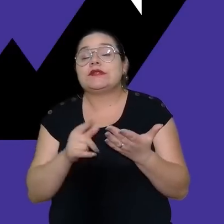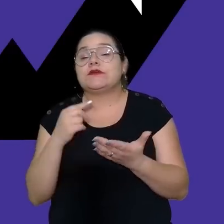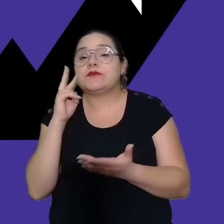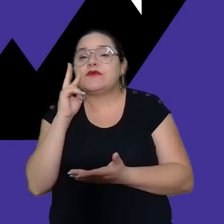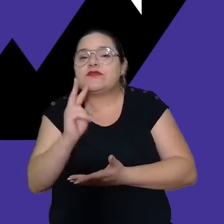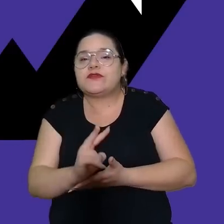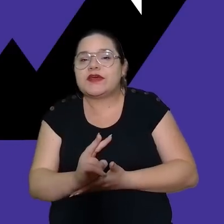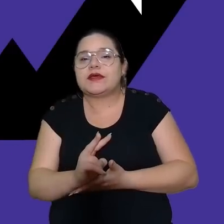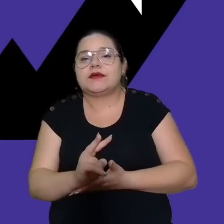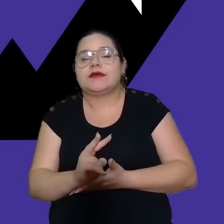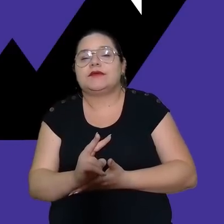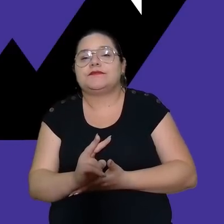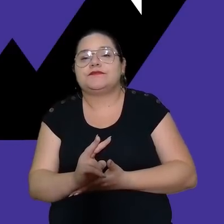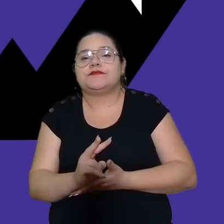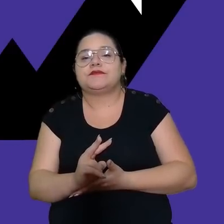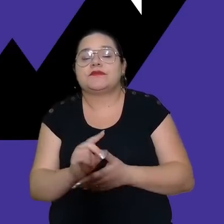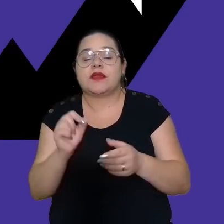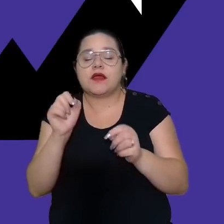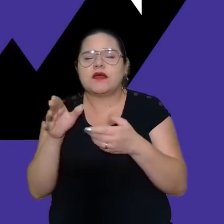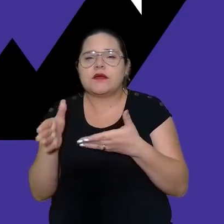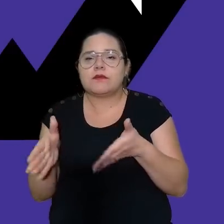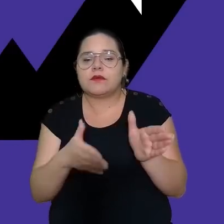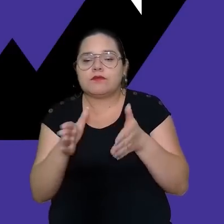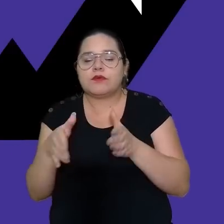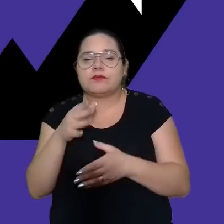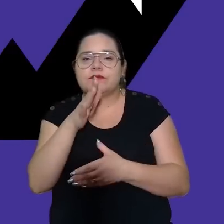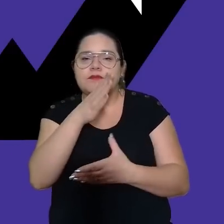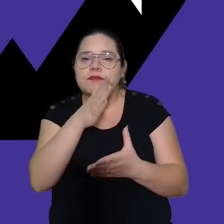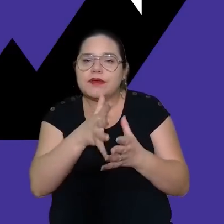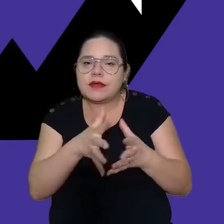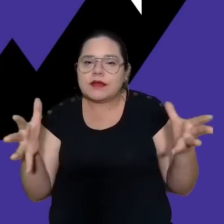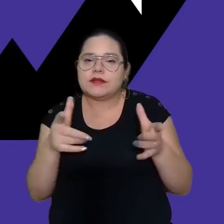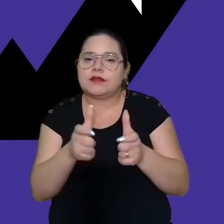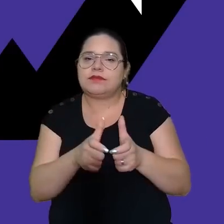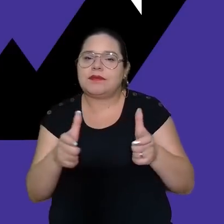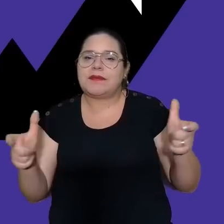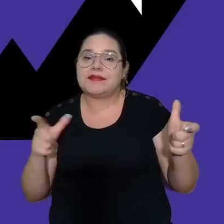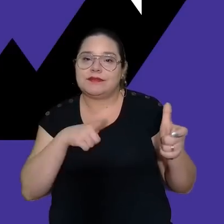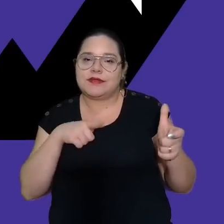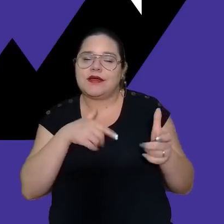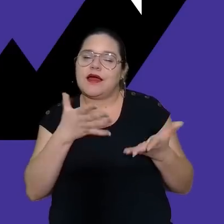da nossa pauta produtiva no agro? Vocês estão vendo aí essa questão?